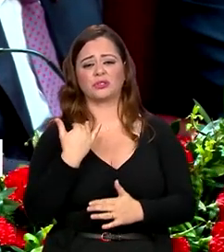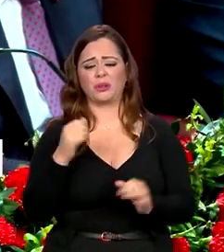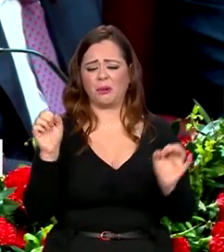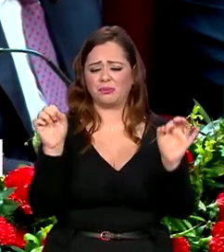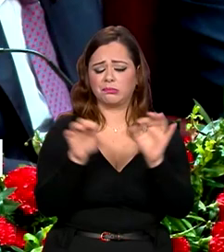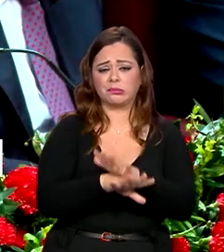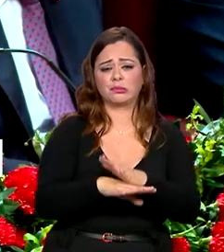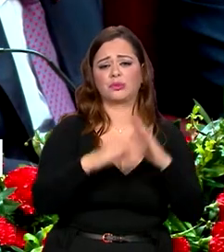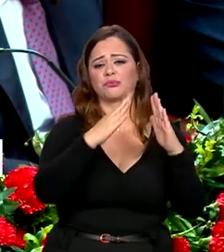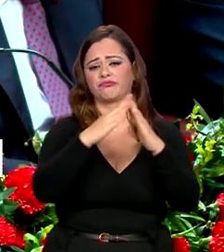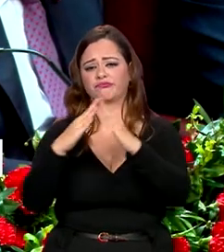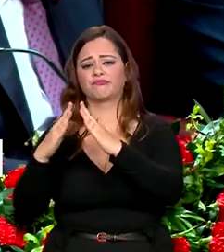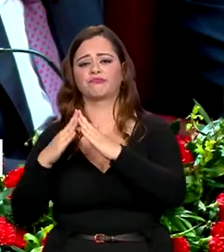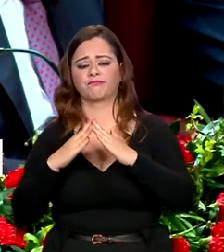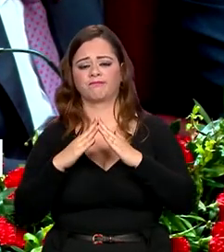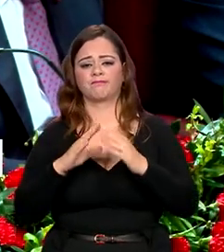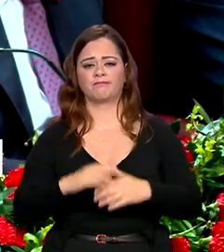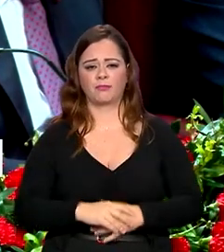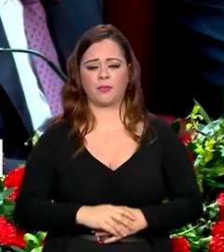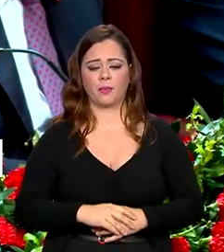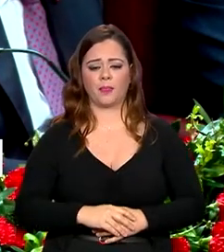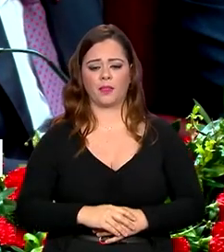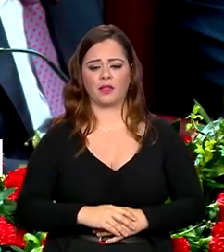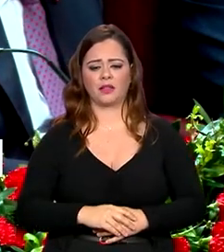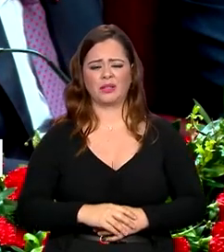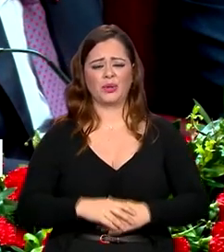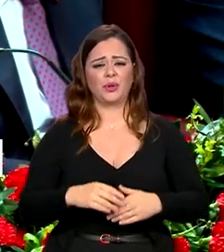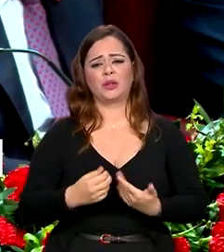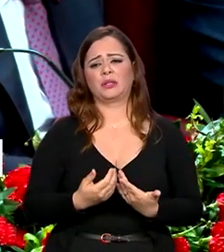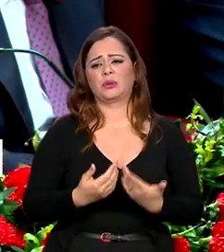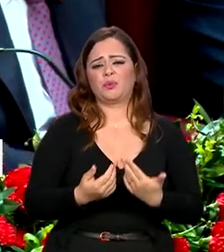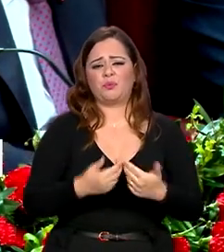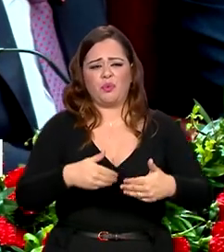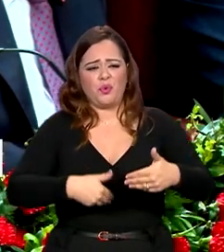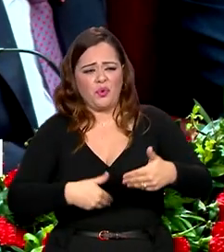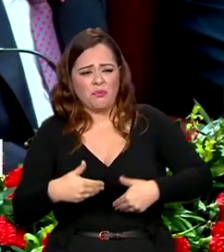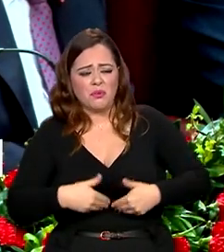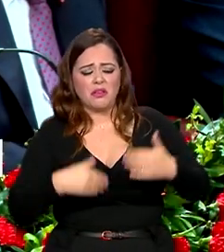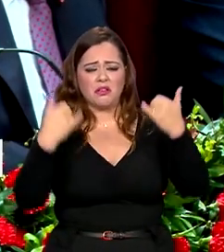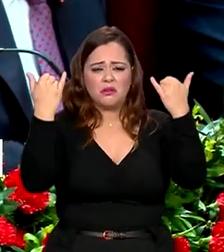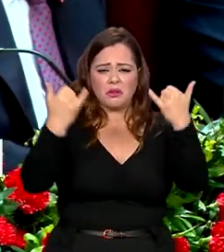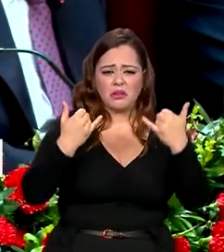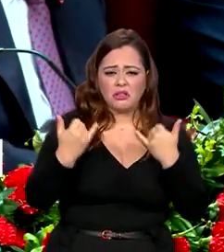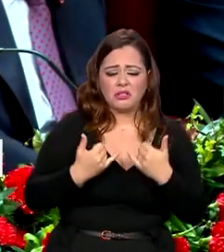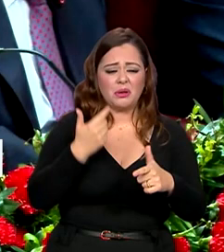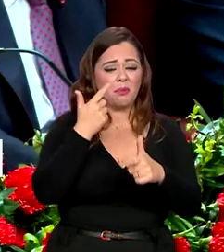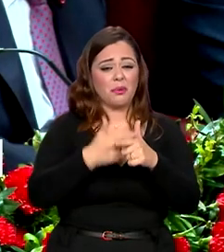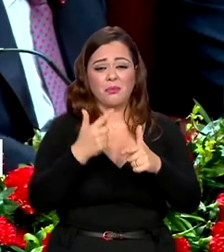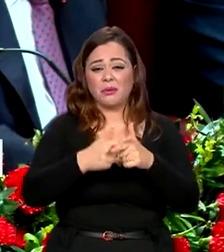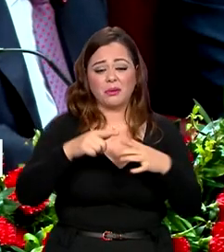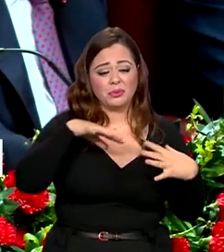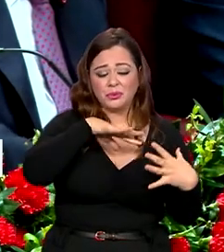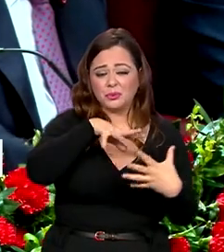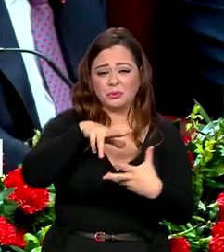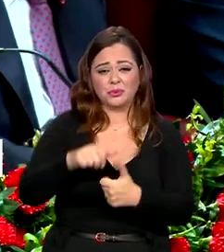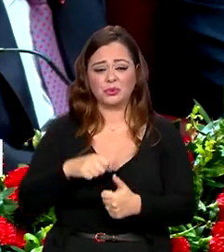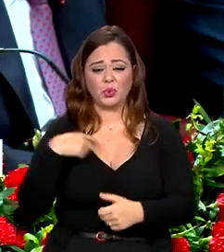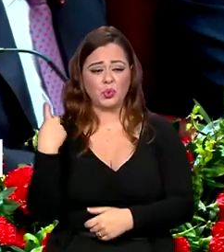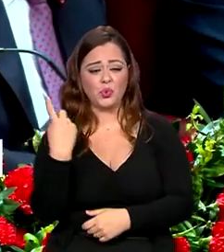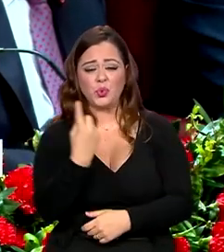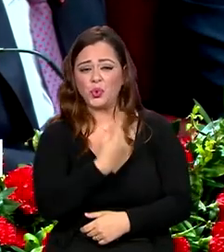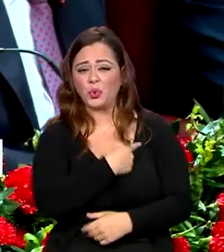de lares. As crises alimentares e energéticas são um problema de todo mundo. Todos